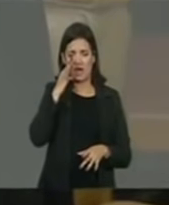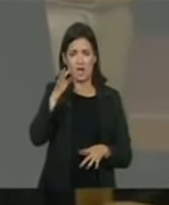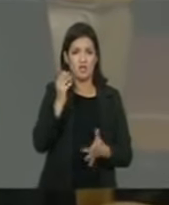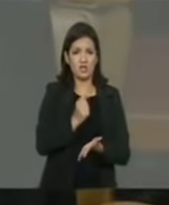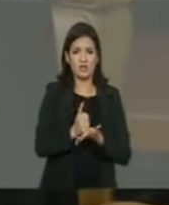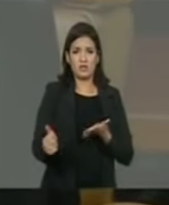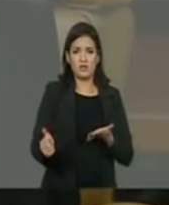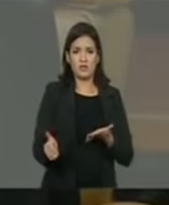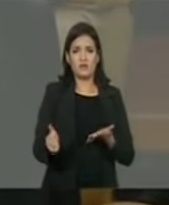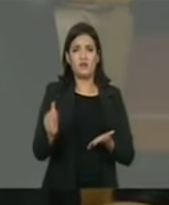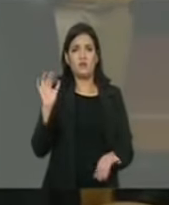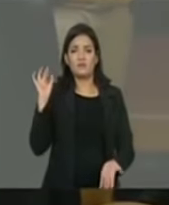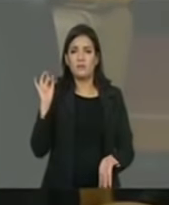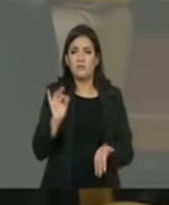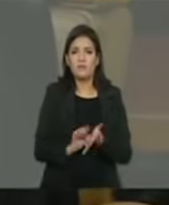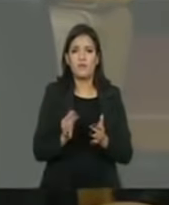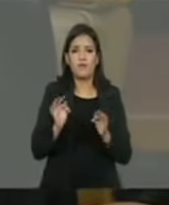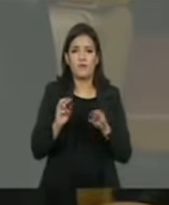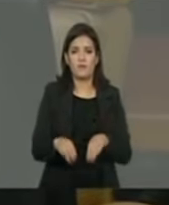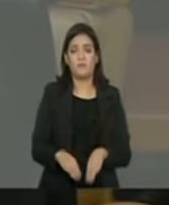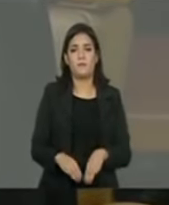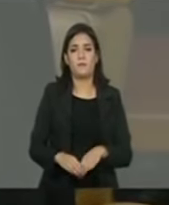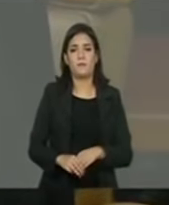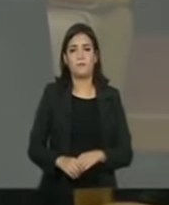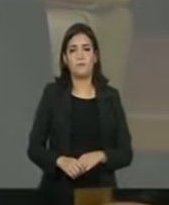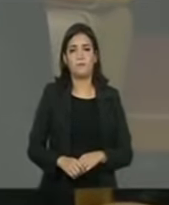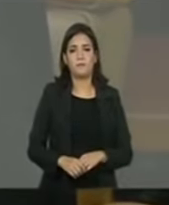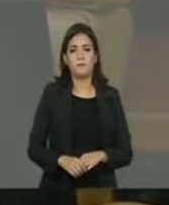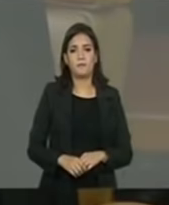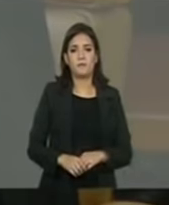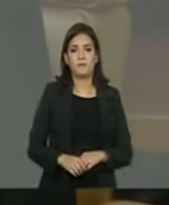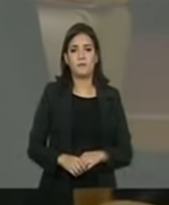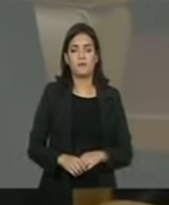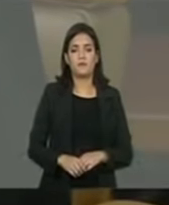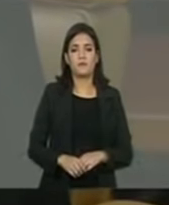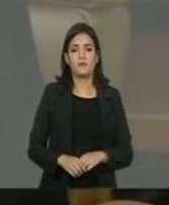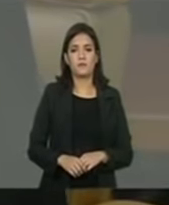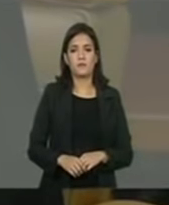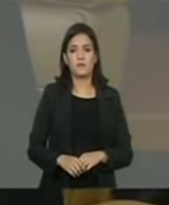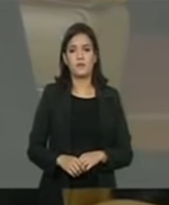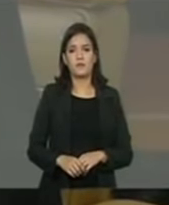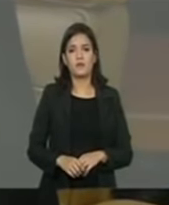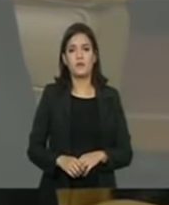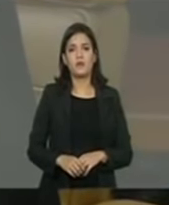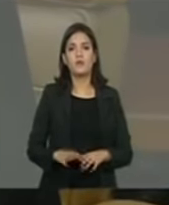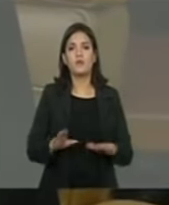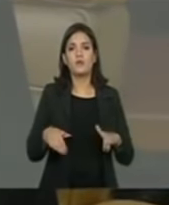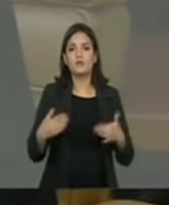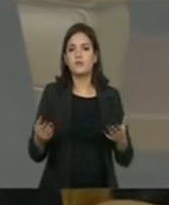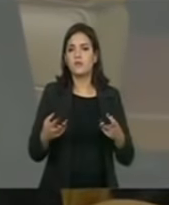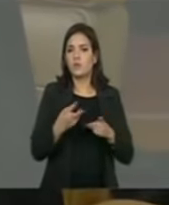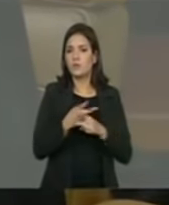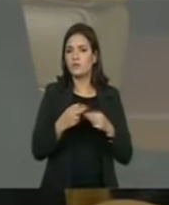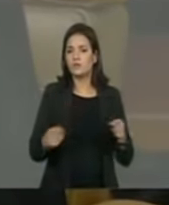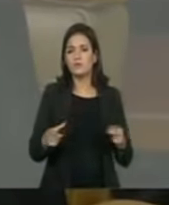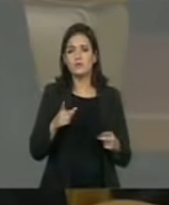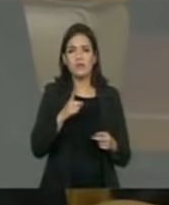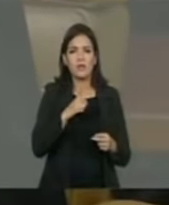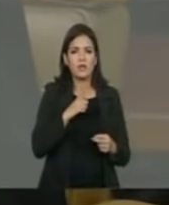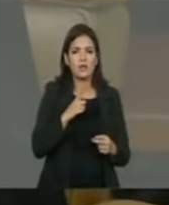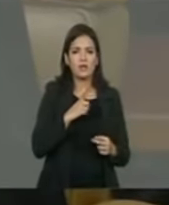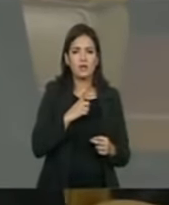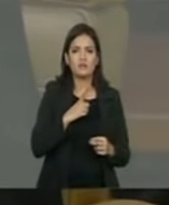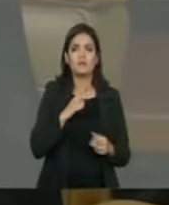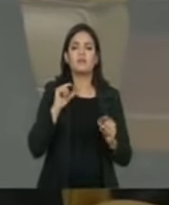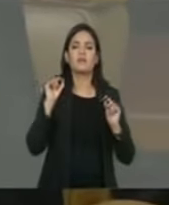definitivamente pela certeza do poder judiciário enfim shoppings de são consequências que mandam diretamente da presunção de